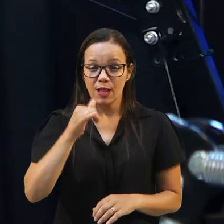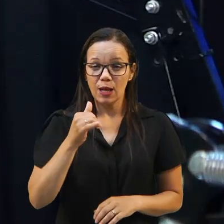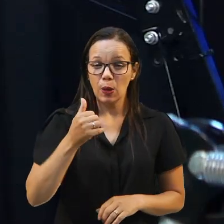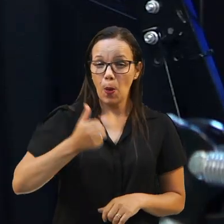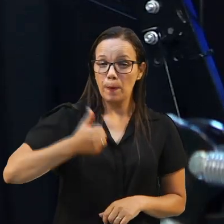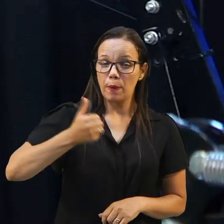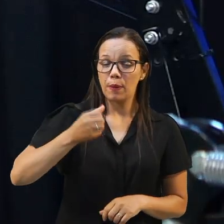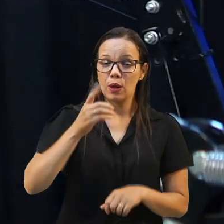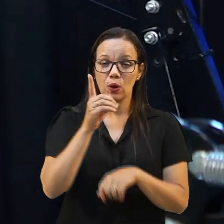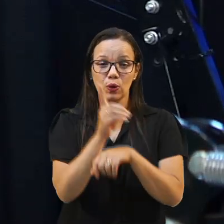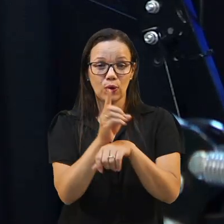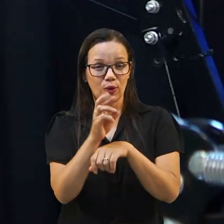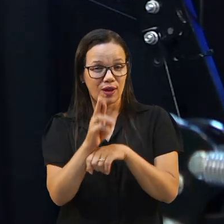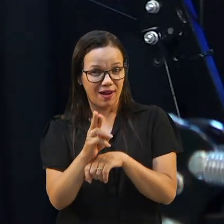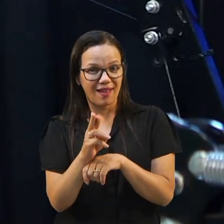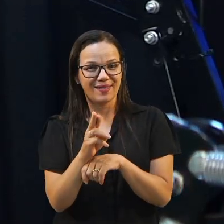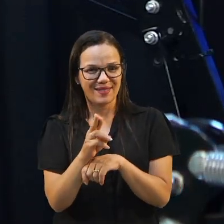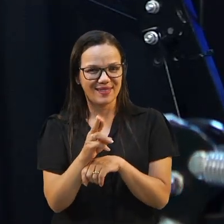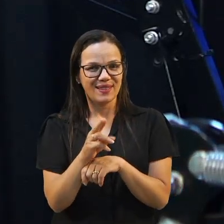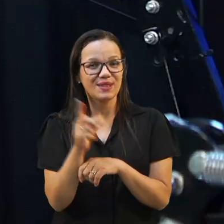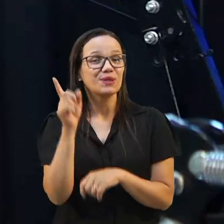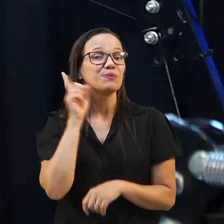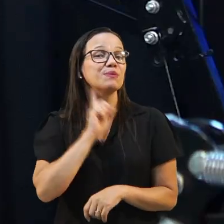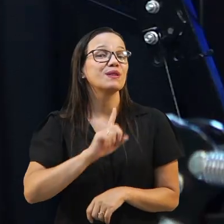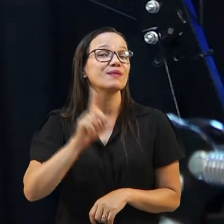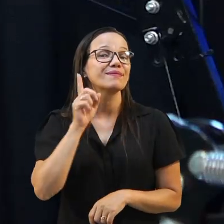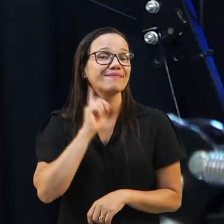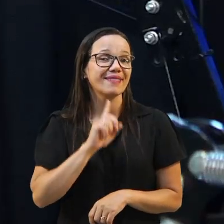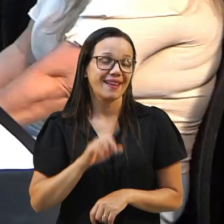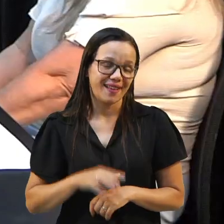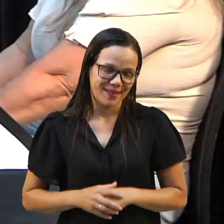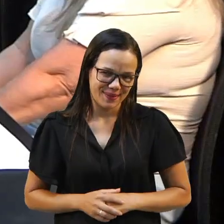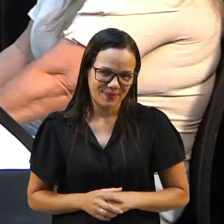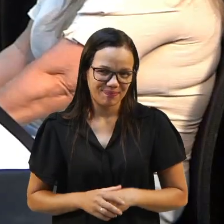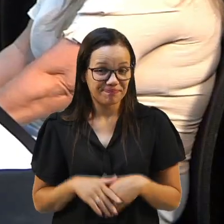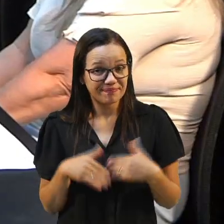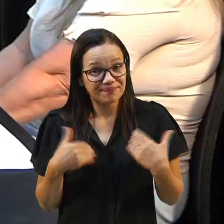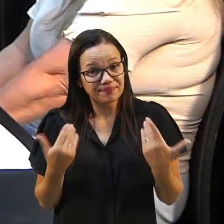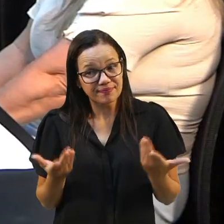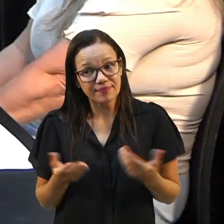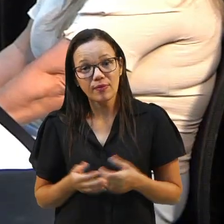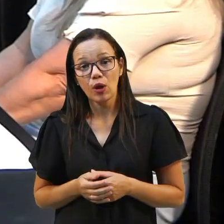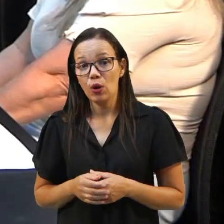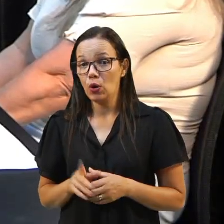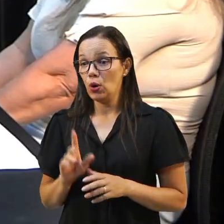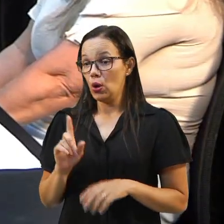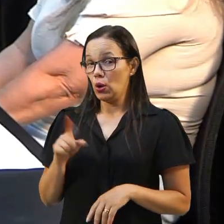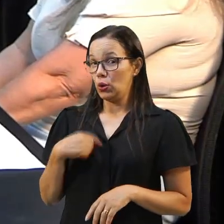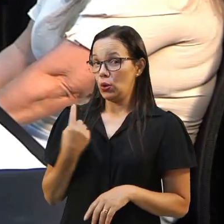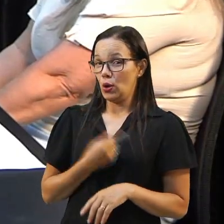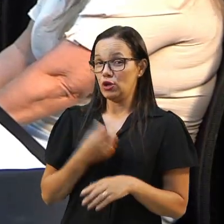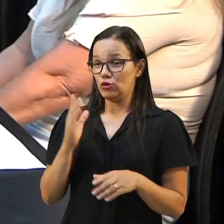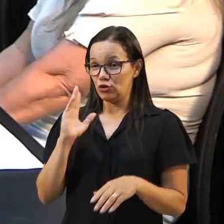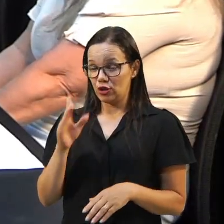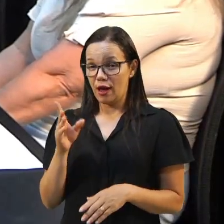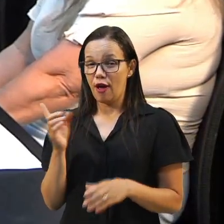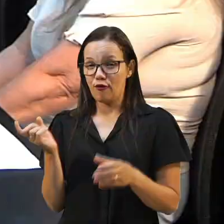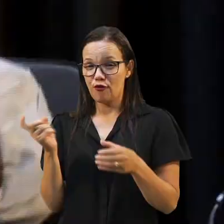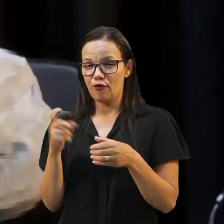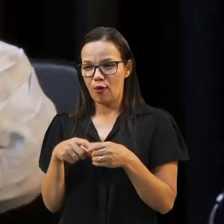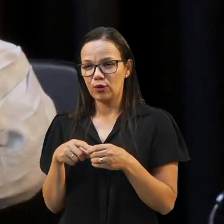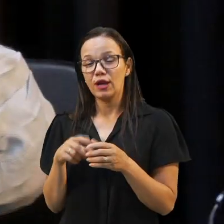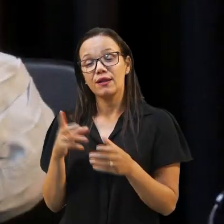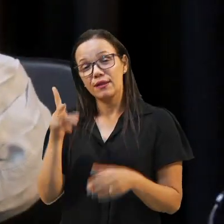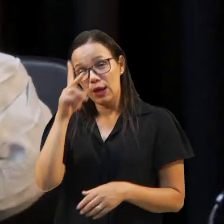o primeiro doutorado do interior de Minas Gerais. Então, Daqui a pouquinho a gente vai Começou voltar. bem. Tem